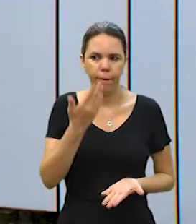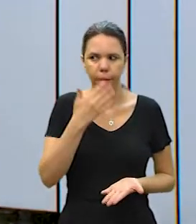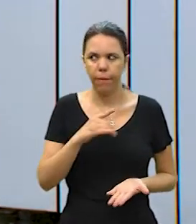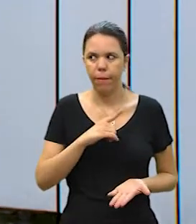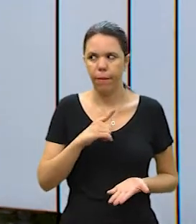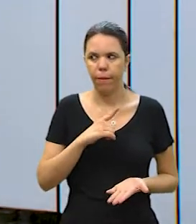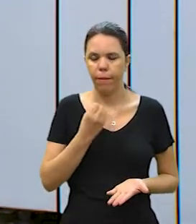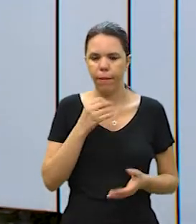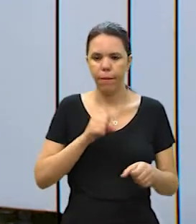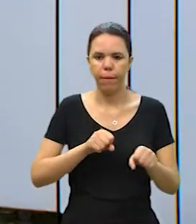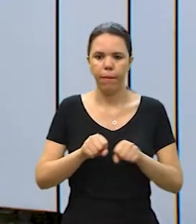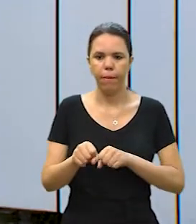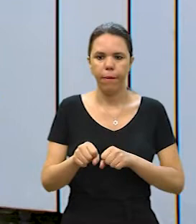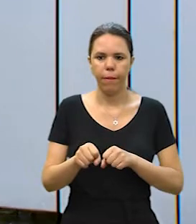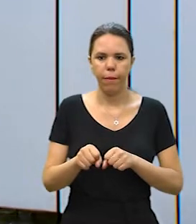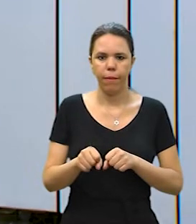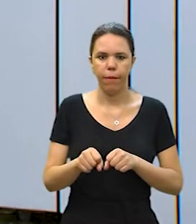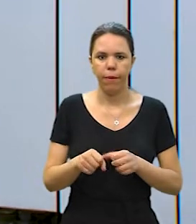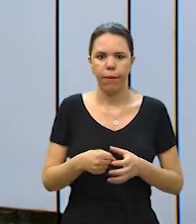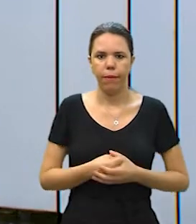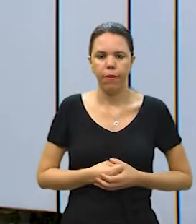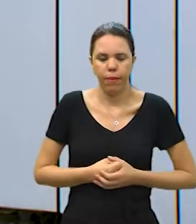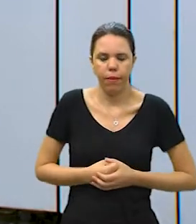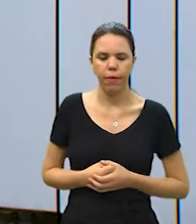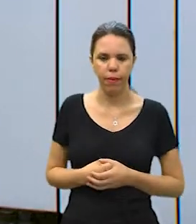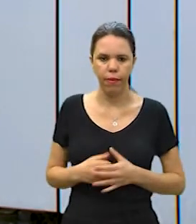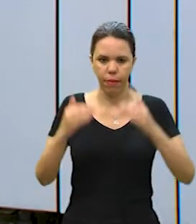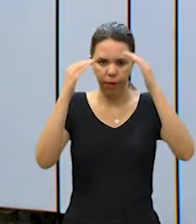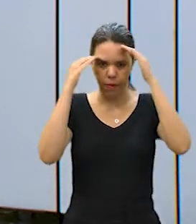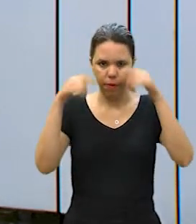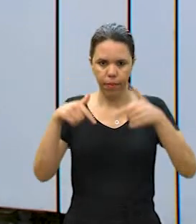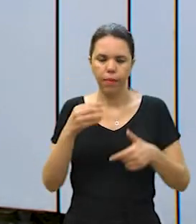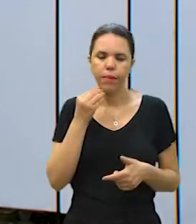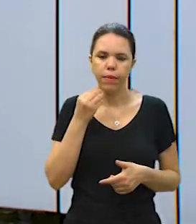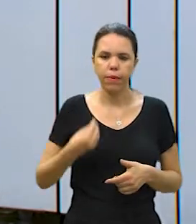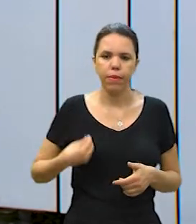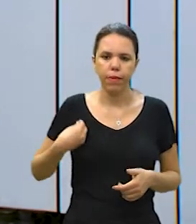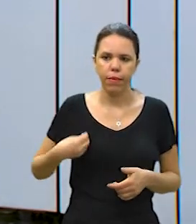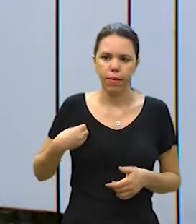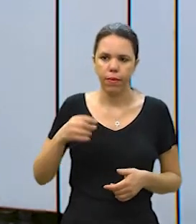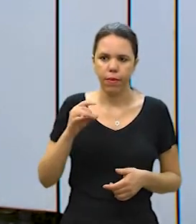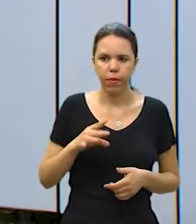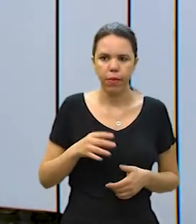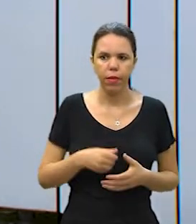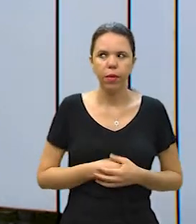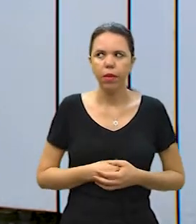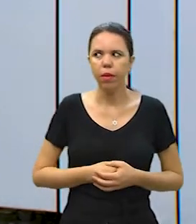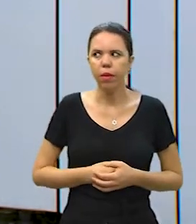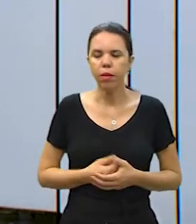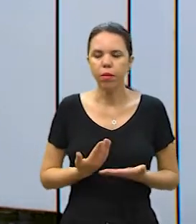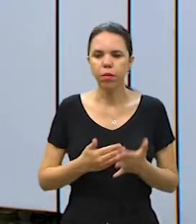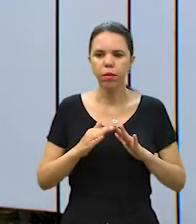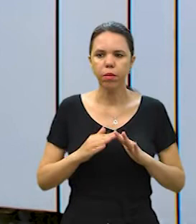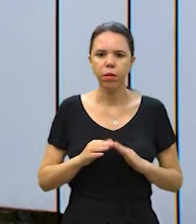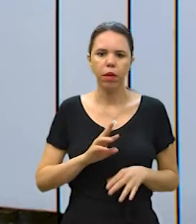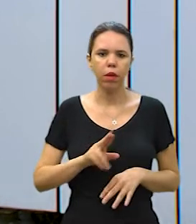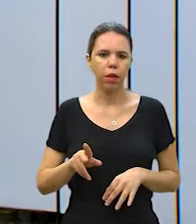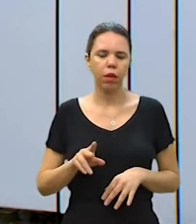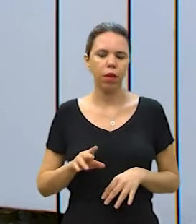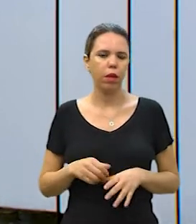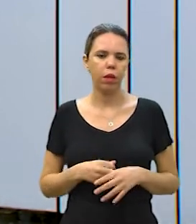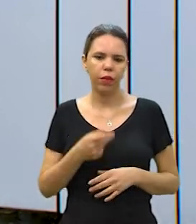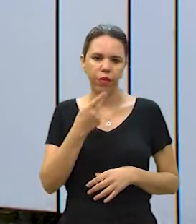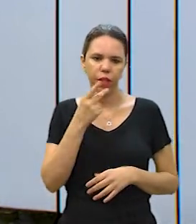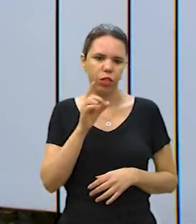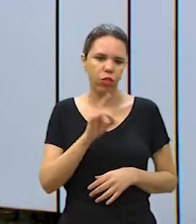boa formação e sigam no mercado de trabalho e na vida, porque não é só mercado de trabalho, né? A escola, ela não é, como eu falo, ela não é